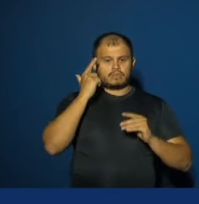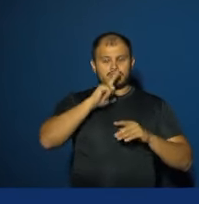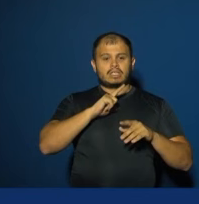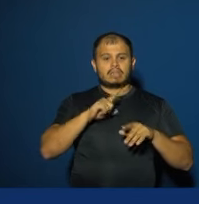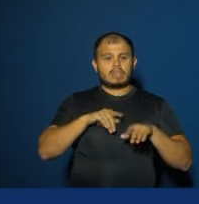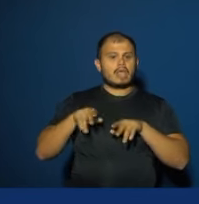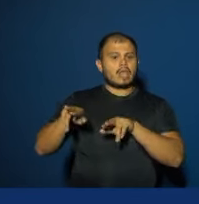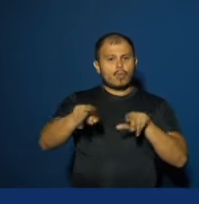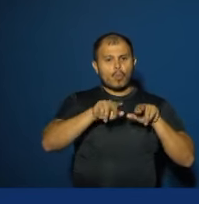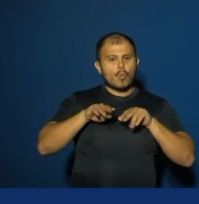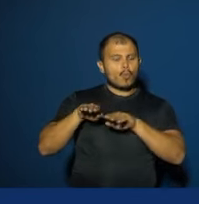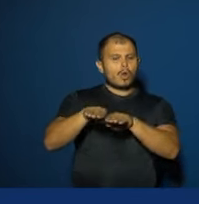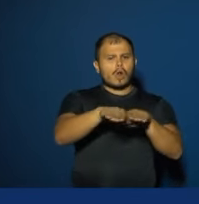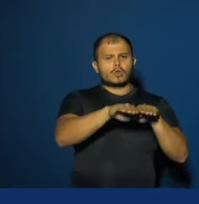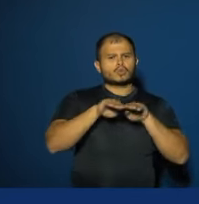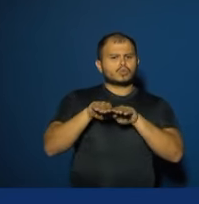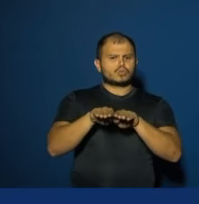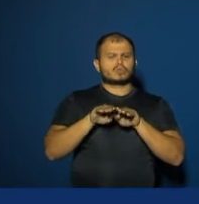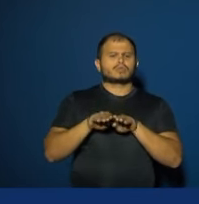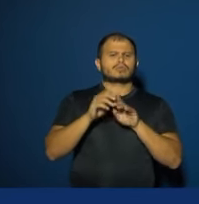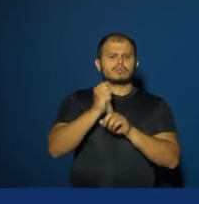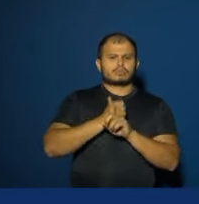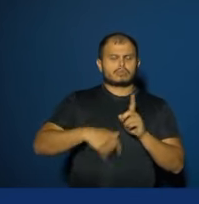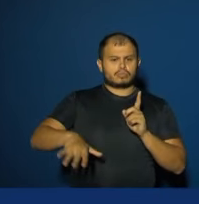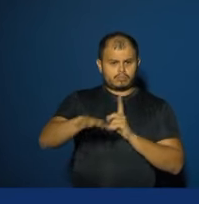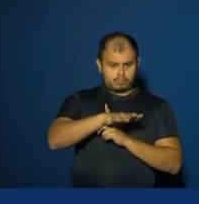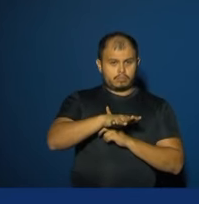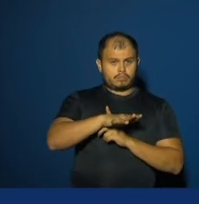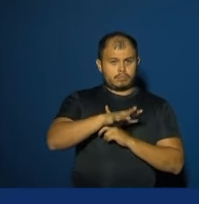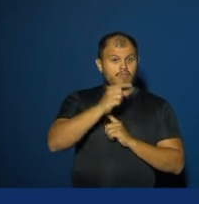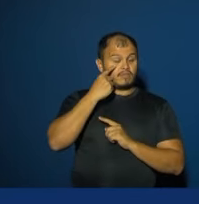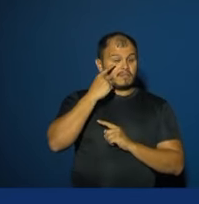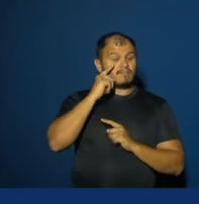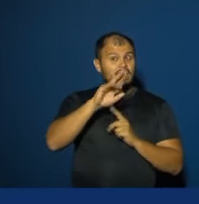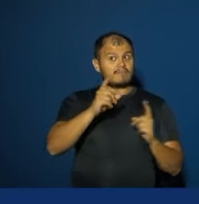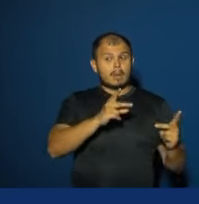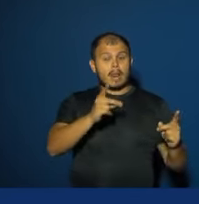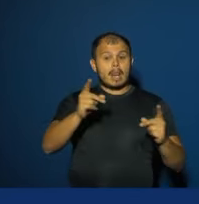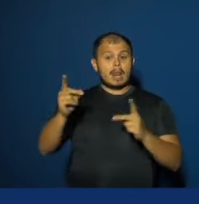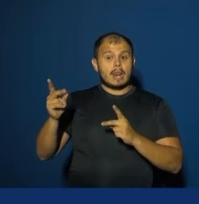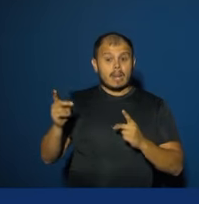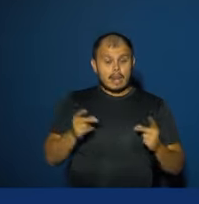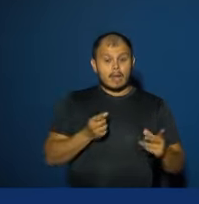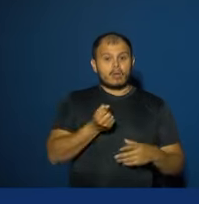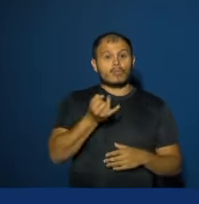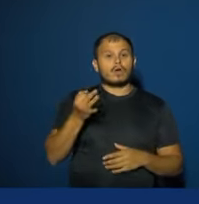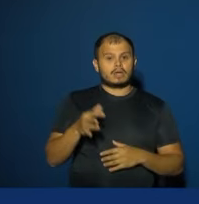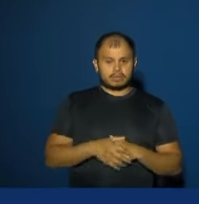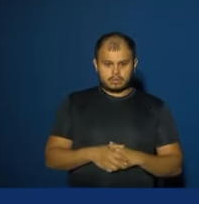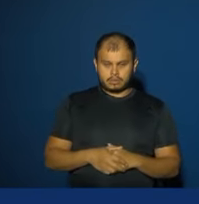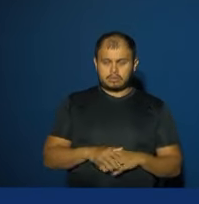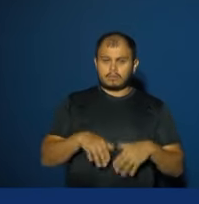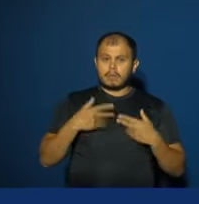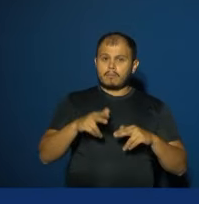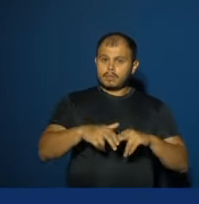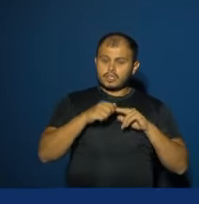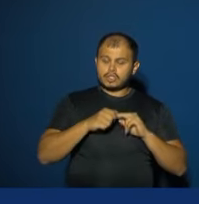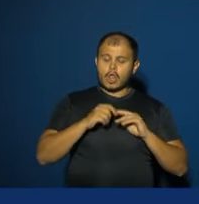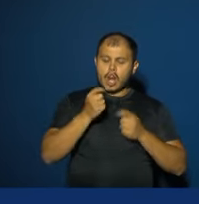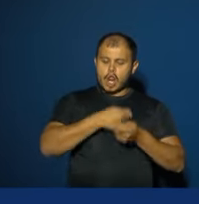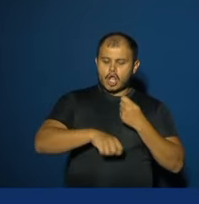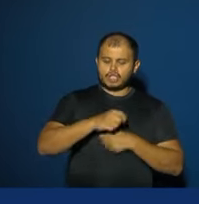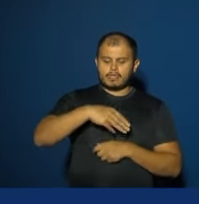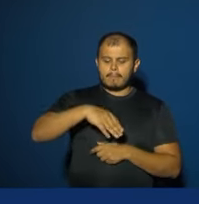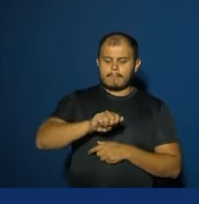social imagina aqui que vão vender de cimento tijolo não sei o quê sei aqui estou f o Magazine luí é